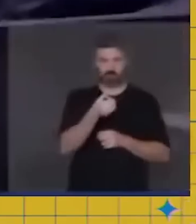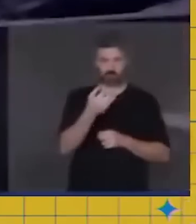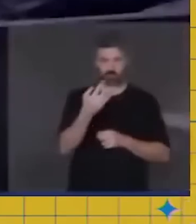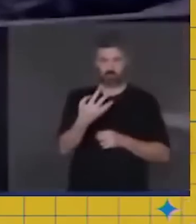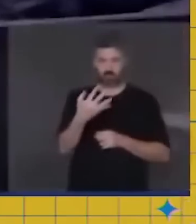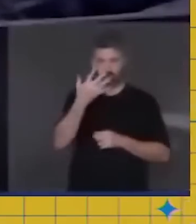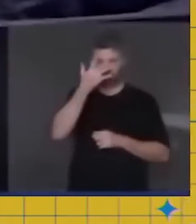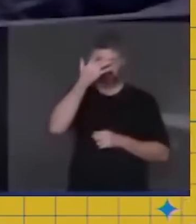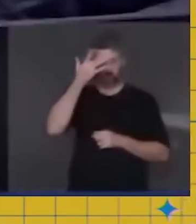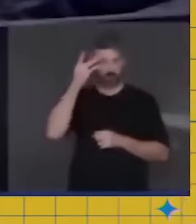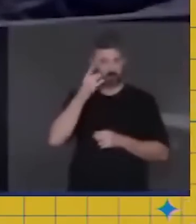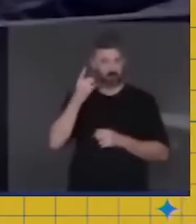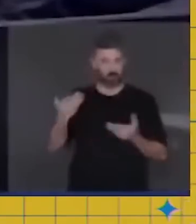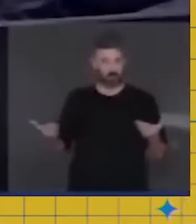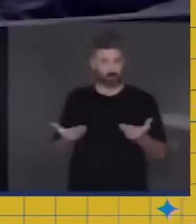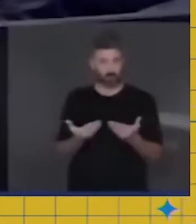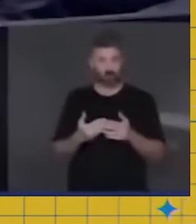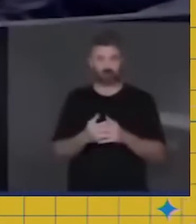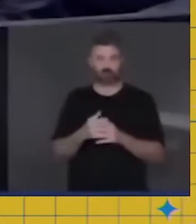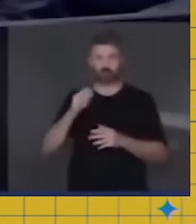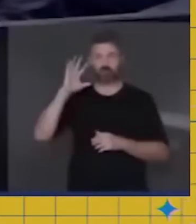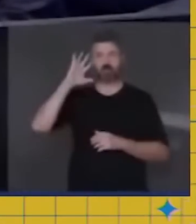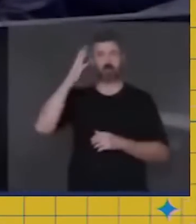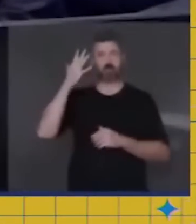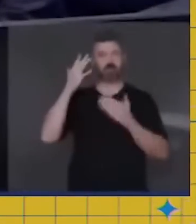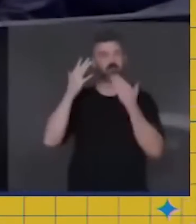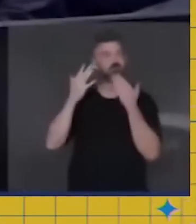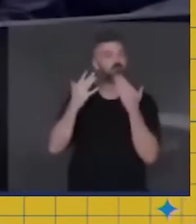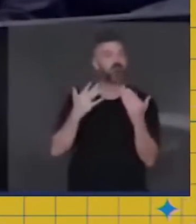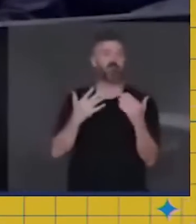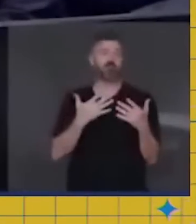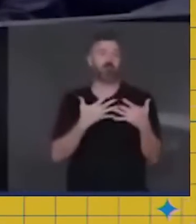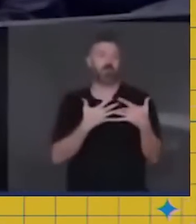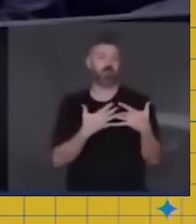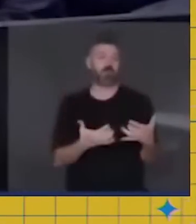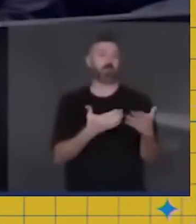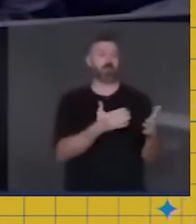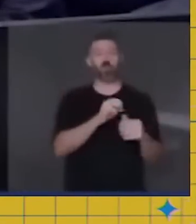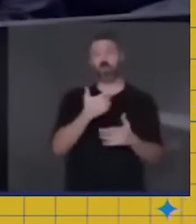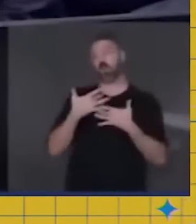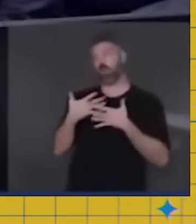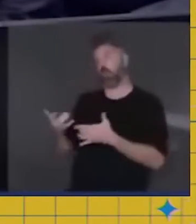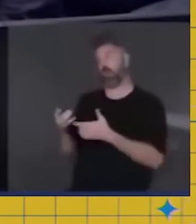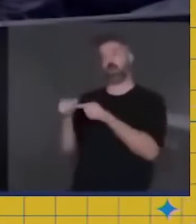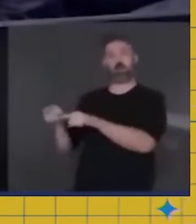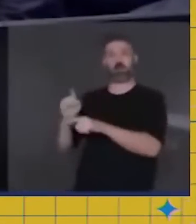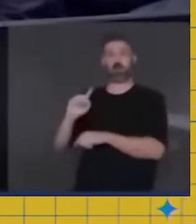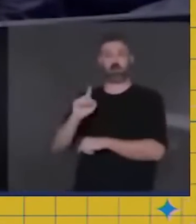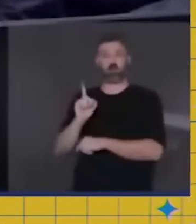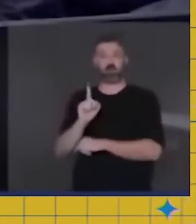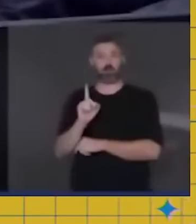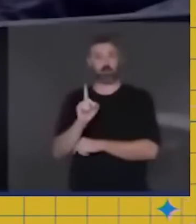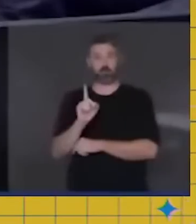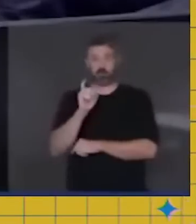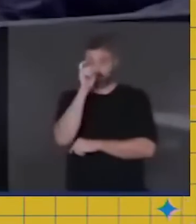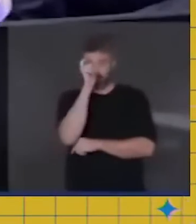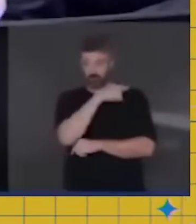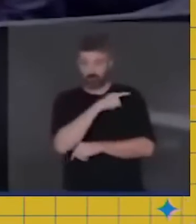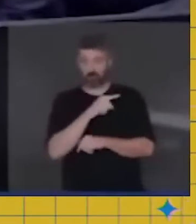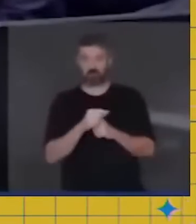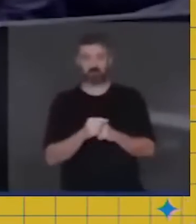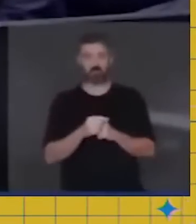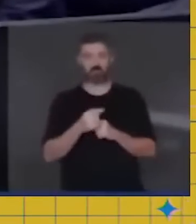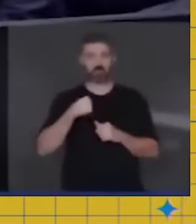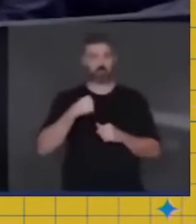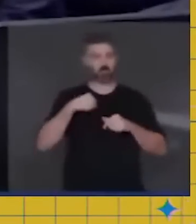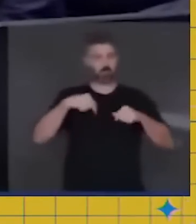daqui de cima tomar posições que só lhe agradam ou só agrada em outro lado é muito difícil tá